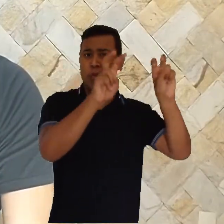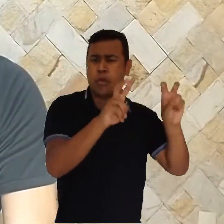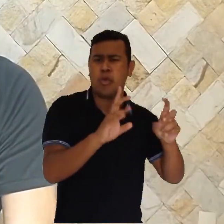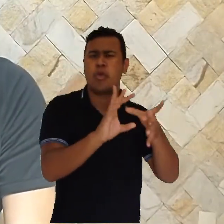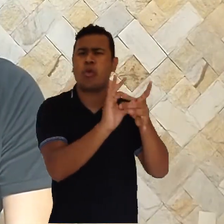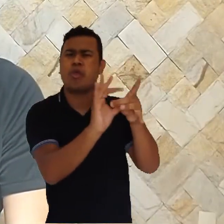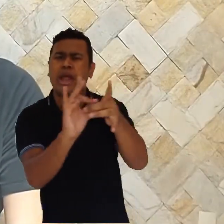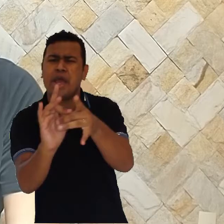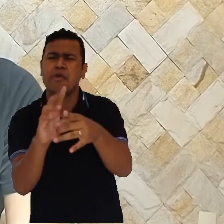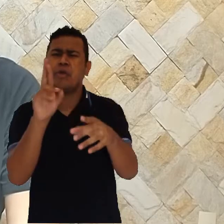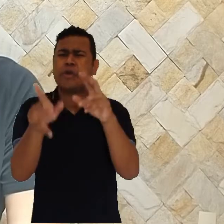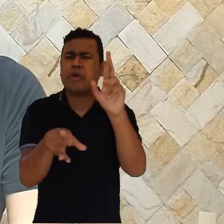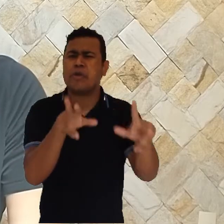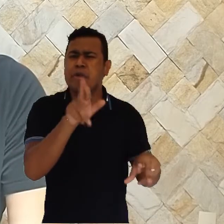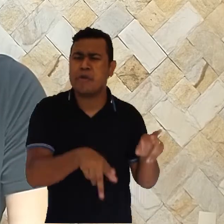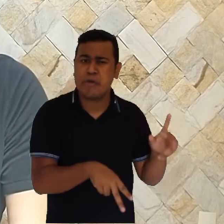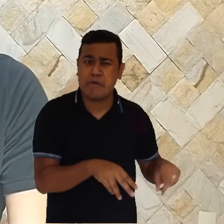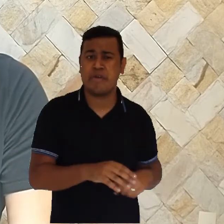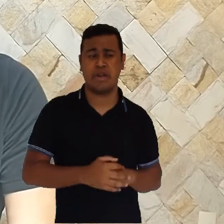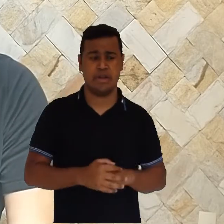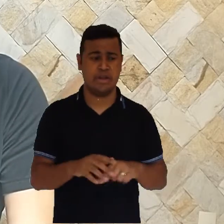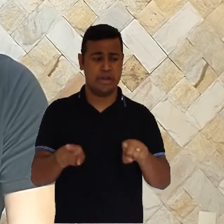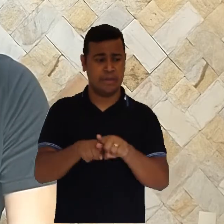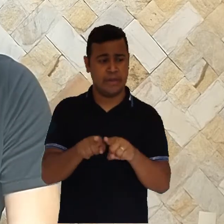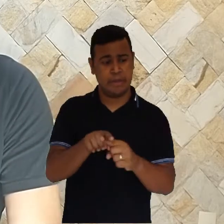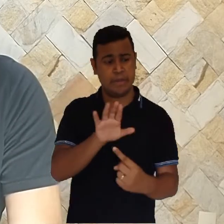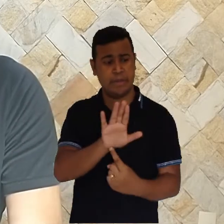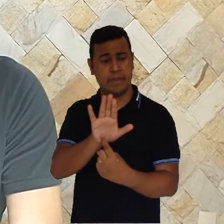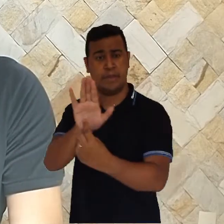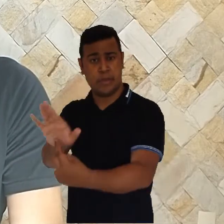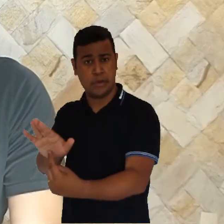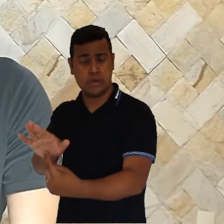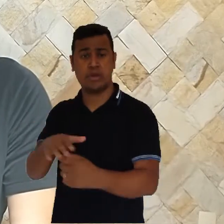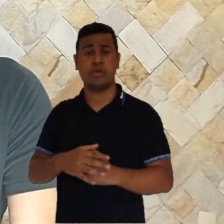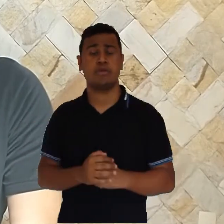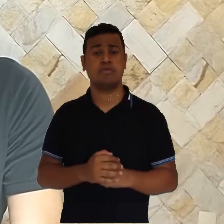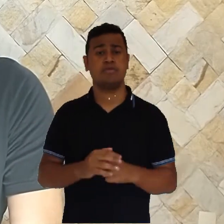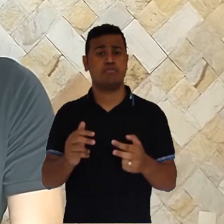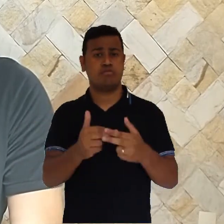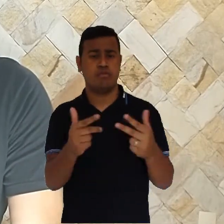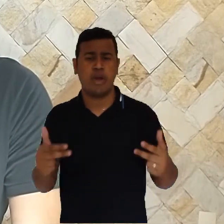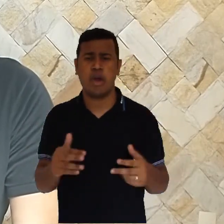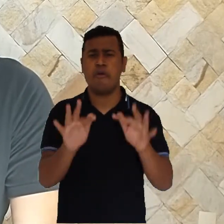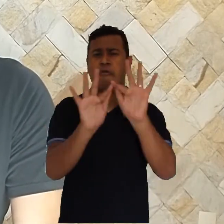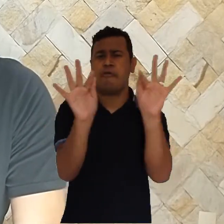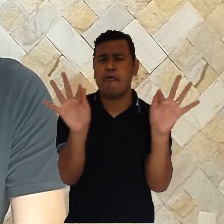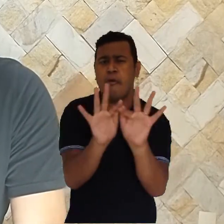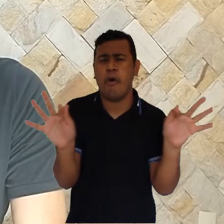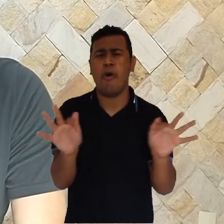soluções alternativas que o próprio professor propõe de serem resolvidas com fórmulas ou